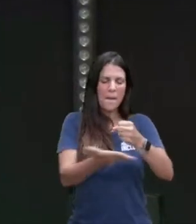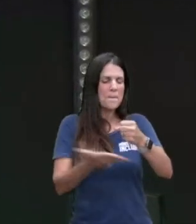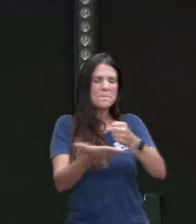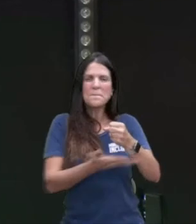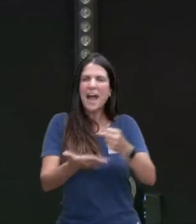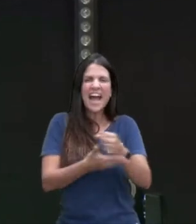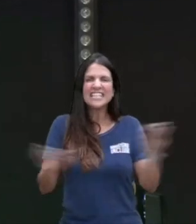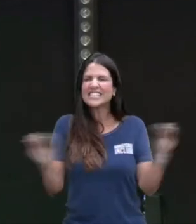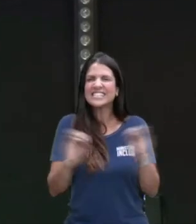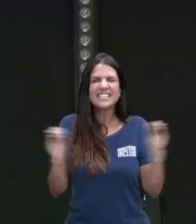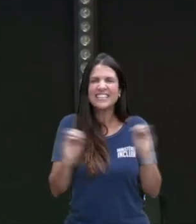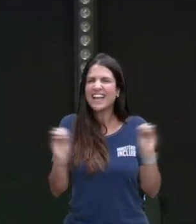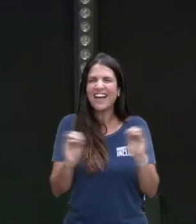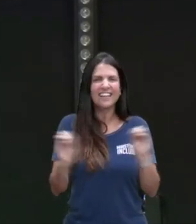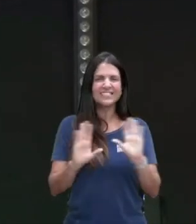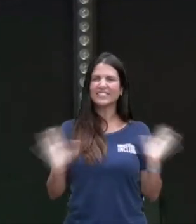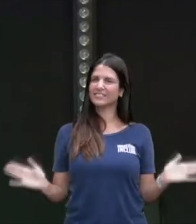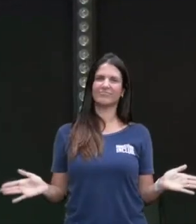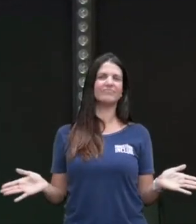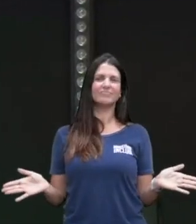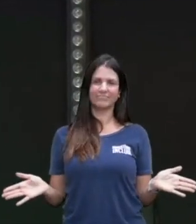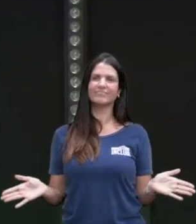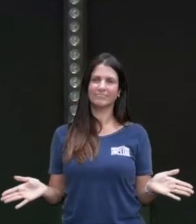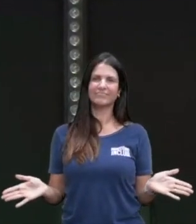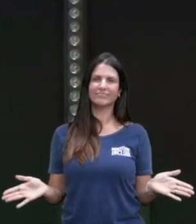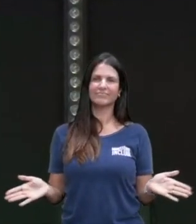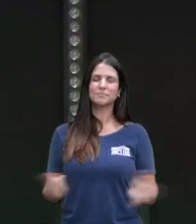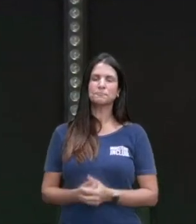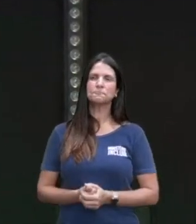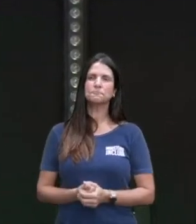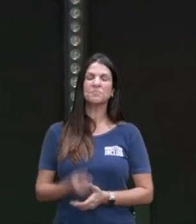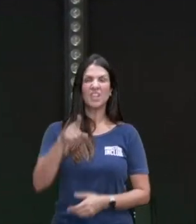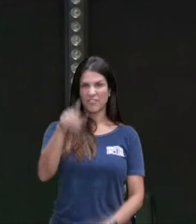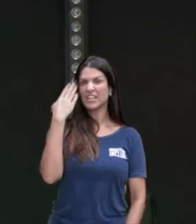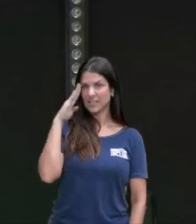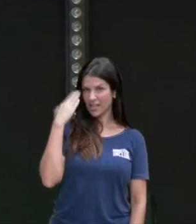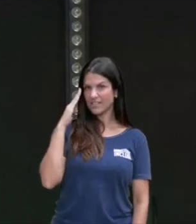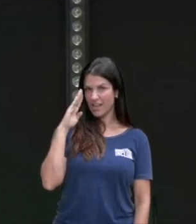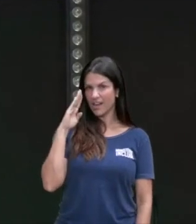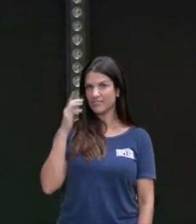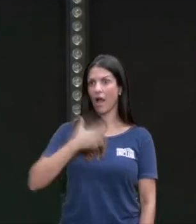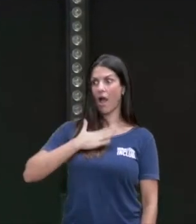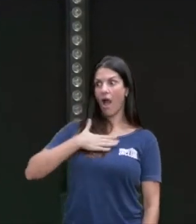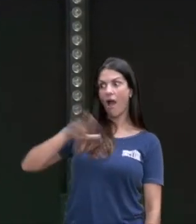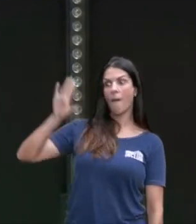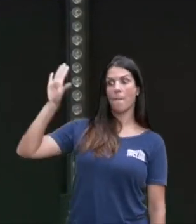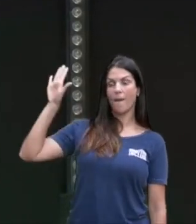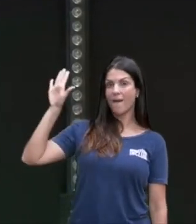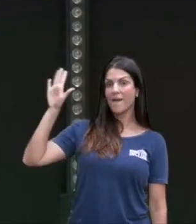fim que você não sabia qual seria de verdade e quem tá me entendendo fala é comigo